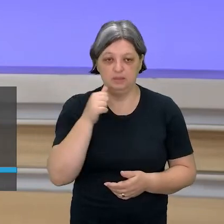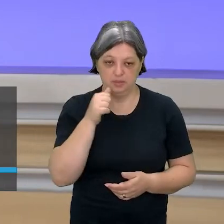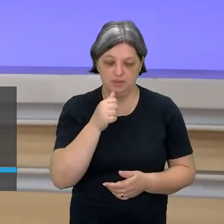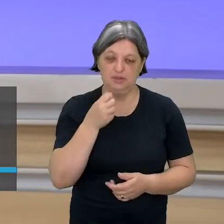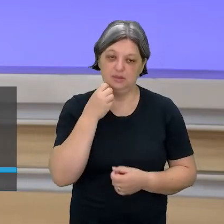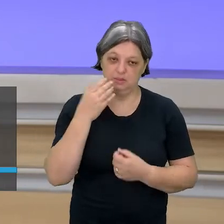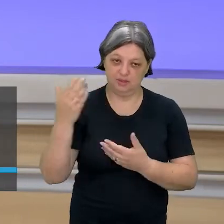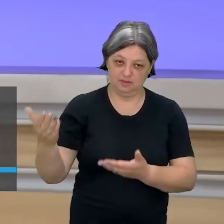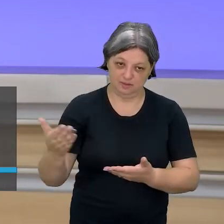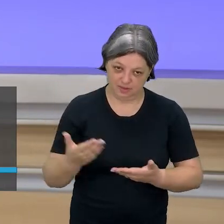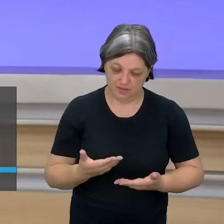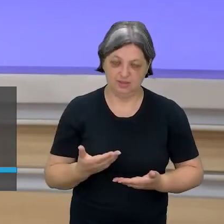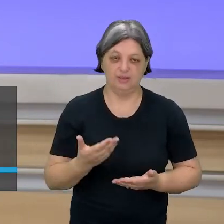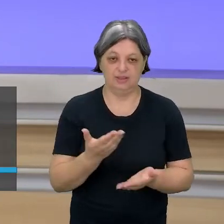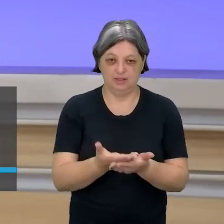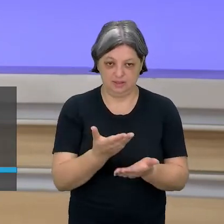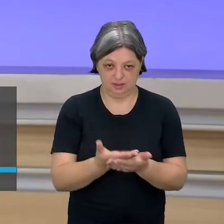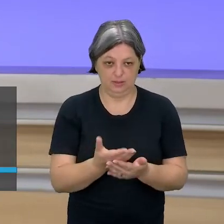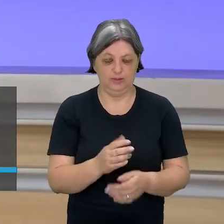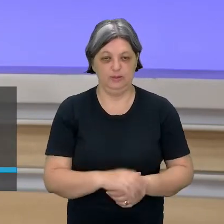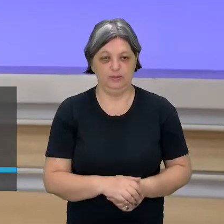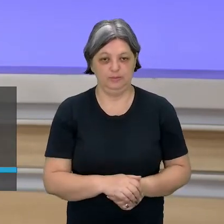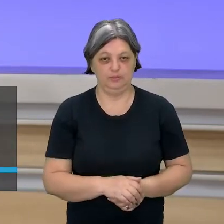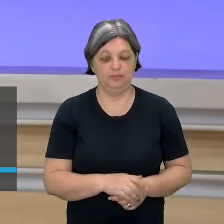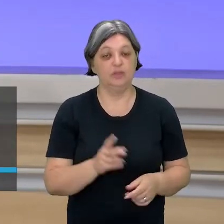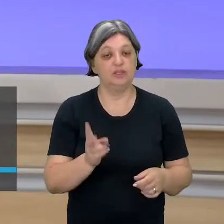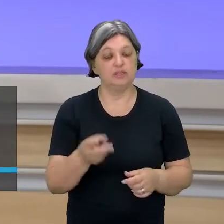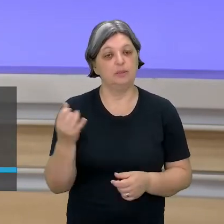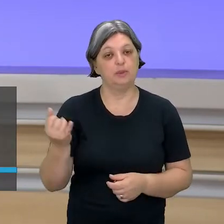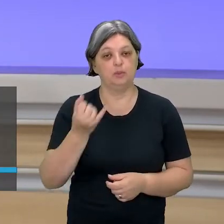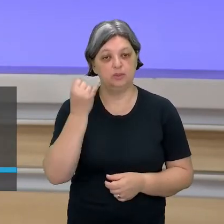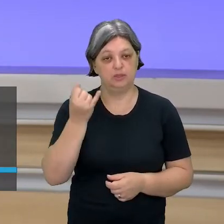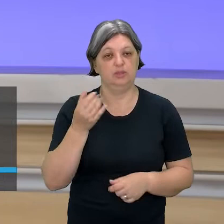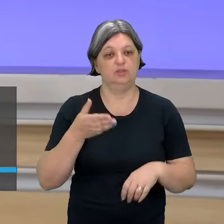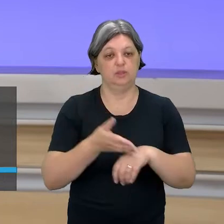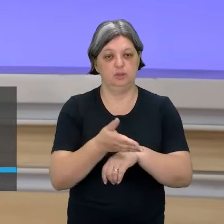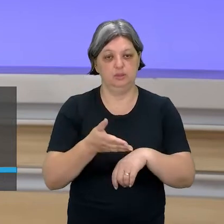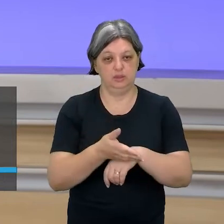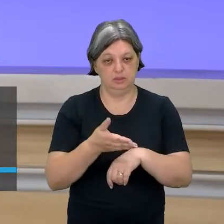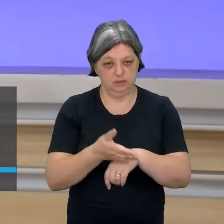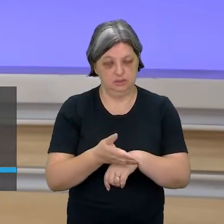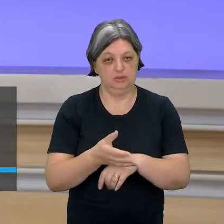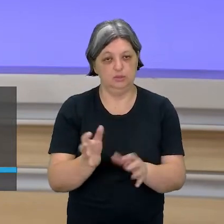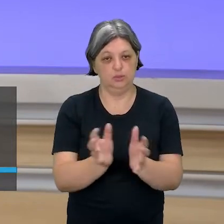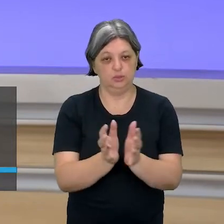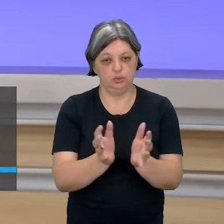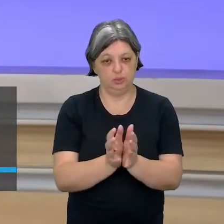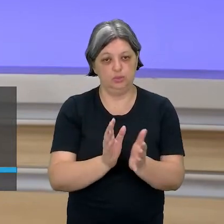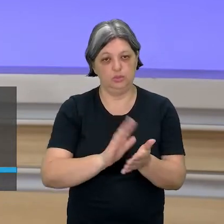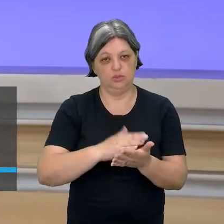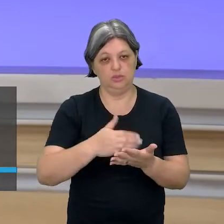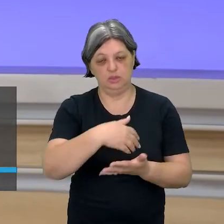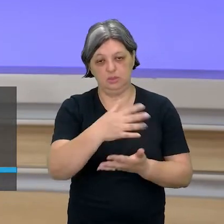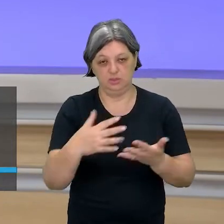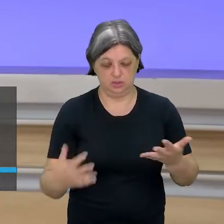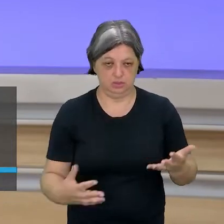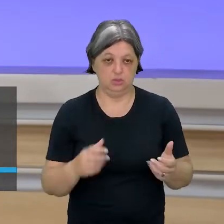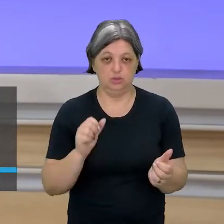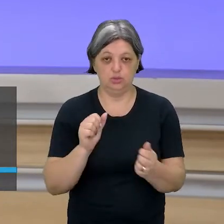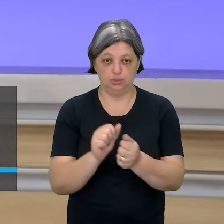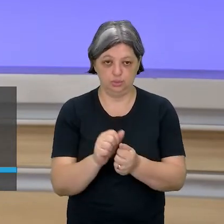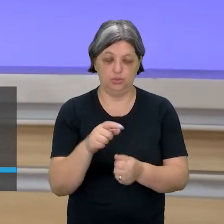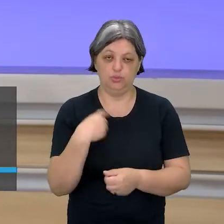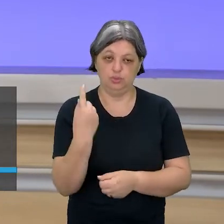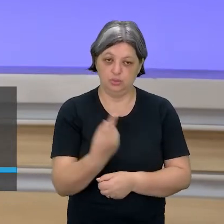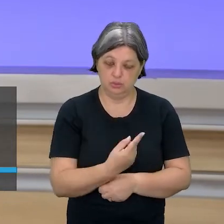muito bem-vindas às nossas aulas. Sempre muito importante a participação do pessoal de Libras aí junto com a gente,